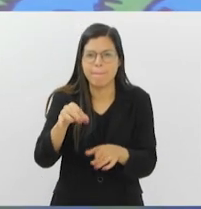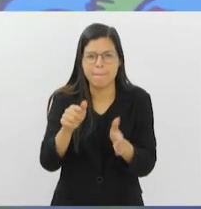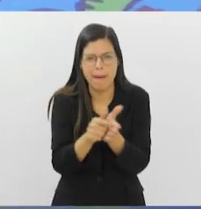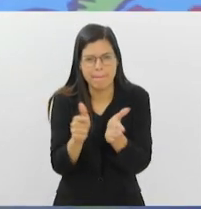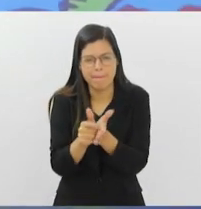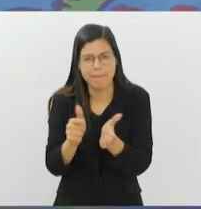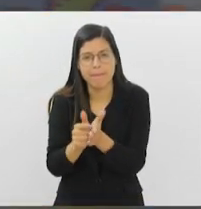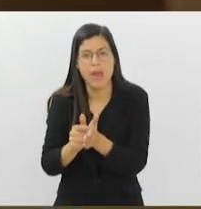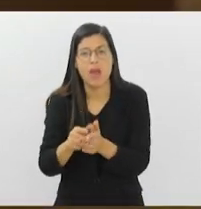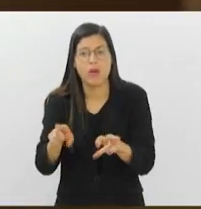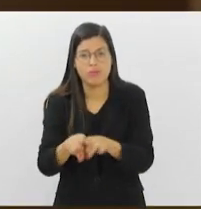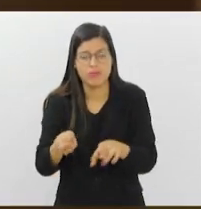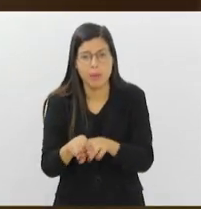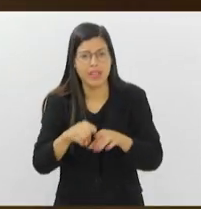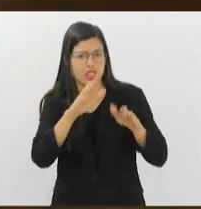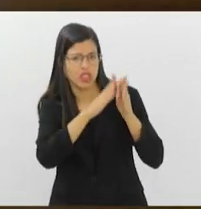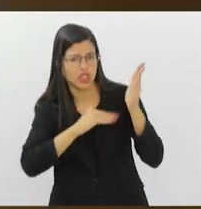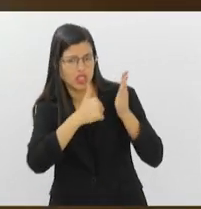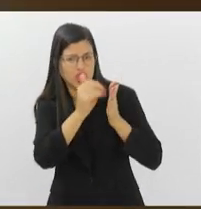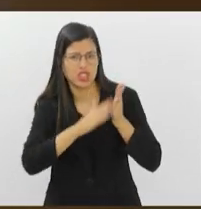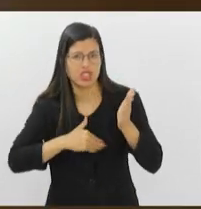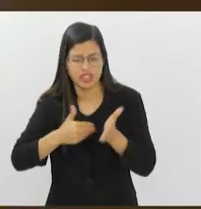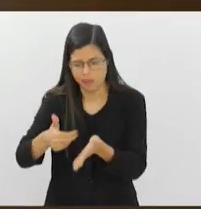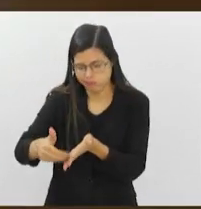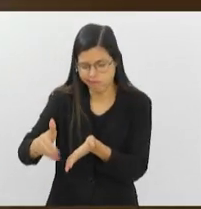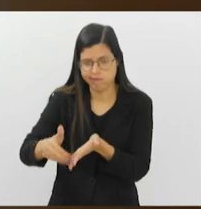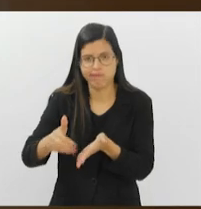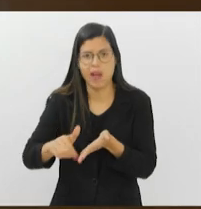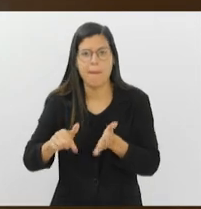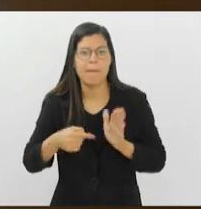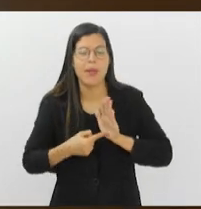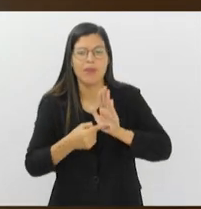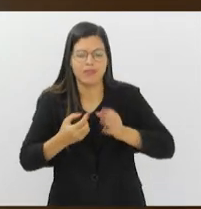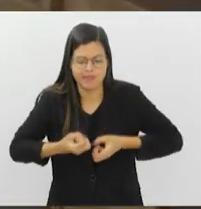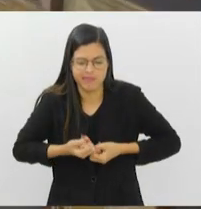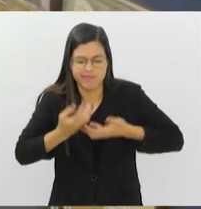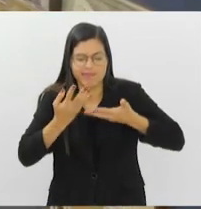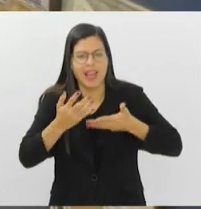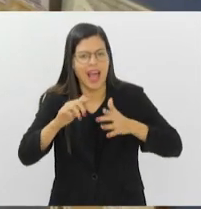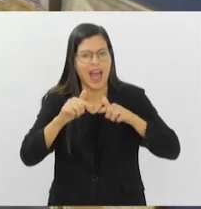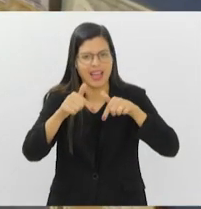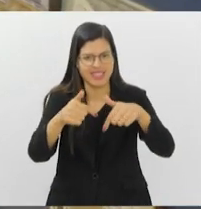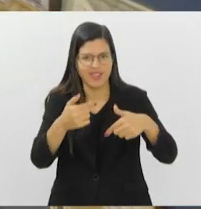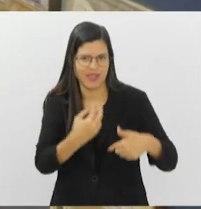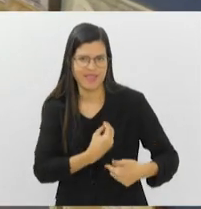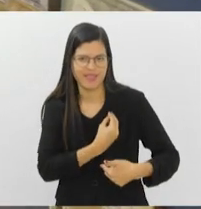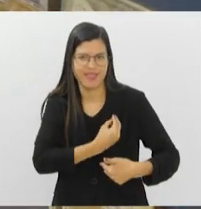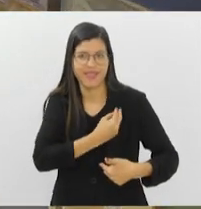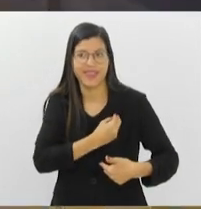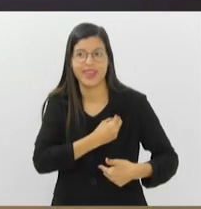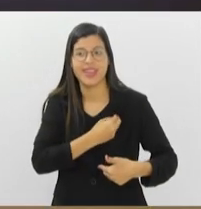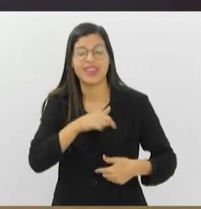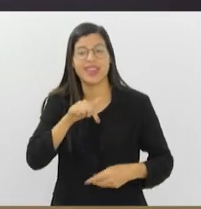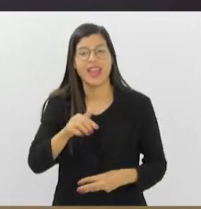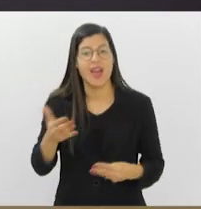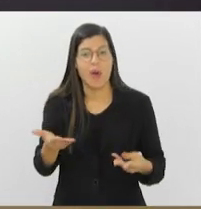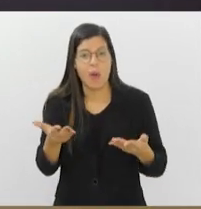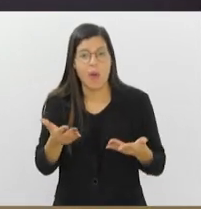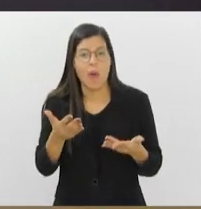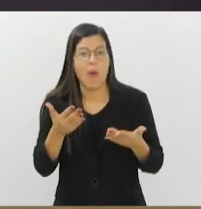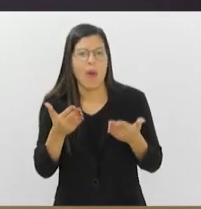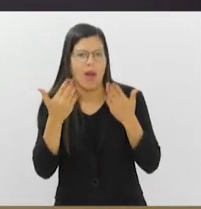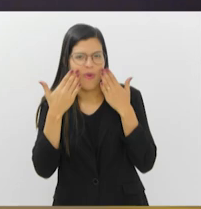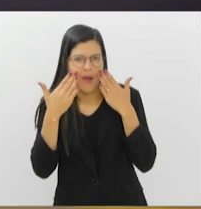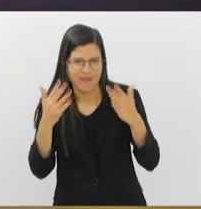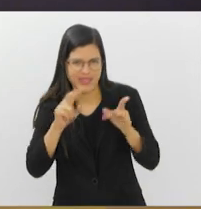sintético para exprimir seus sonhos e observações do cotidiano com a chegada do reconhecimento pela mídia passou a ser chamado de pintor